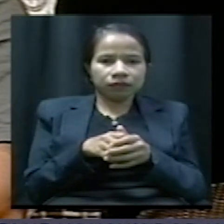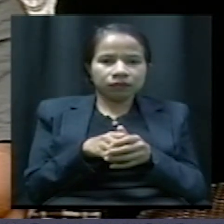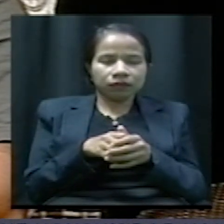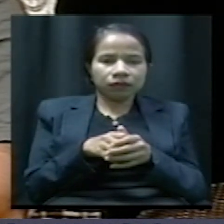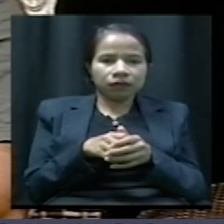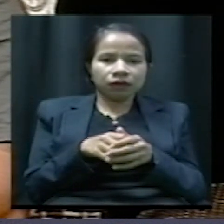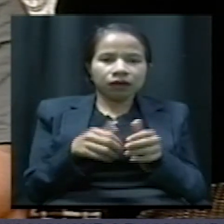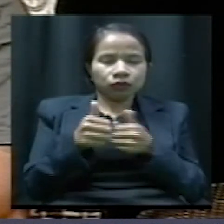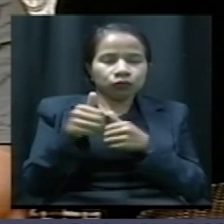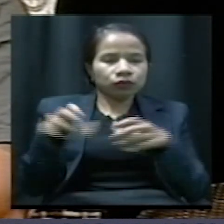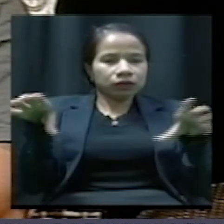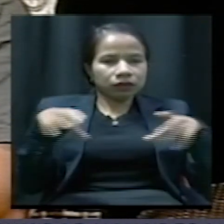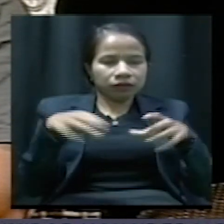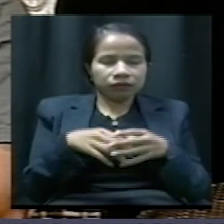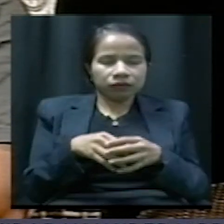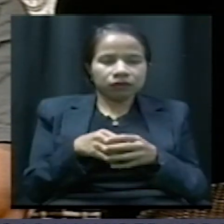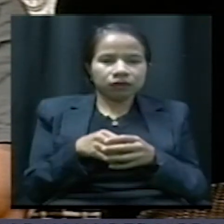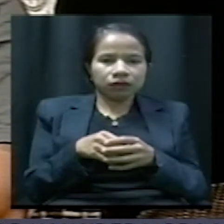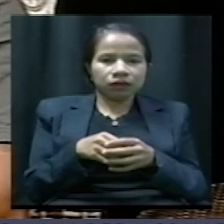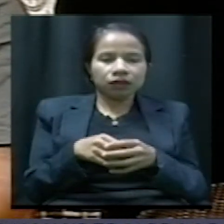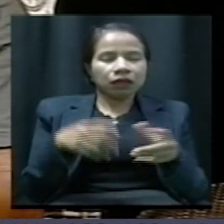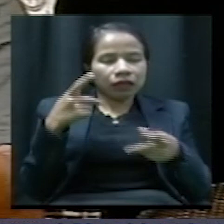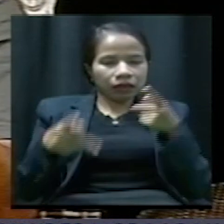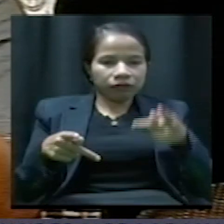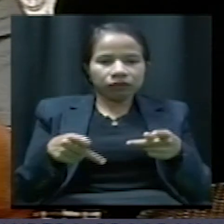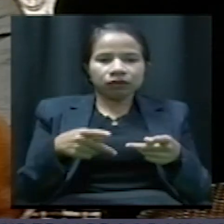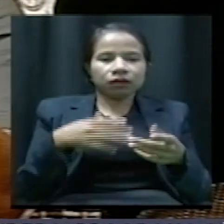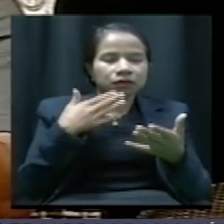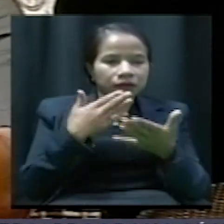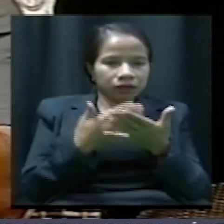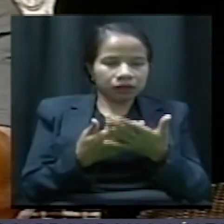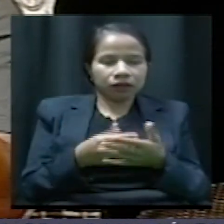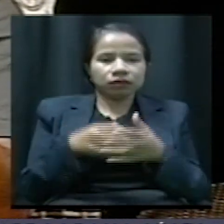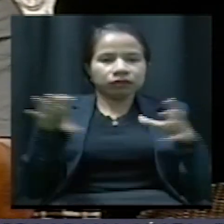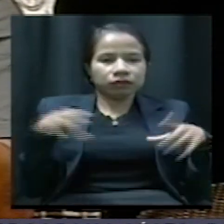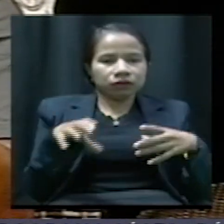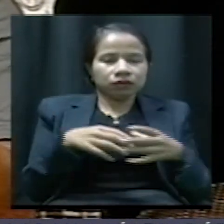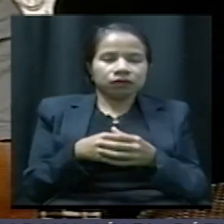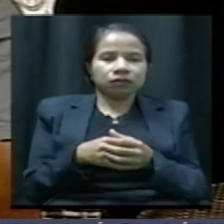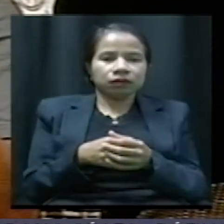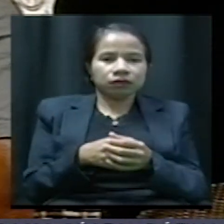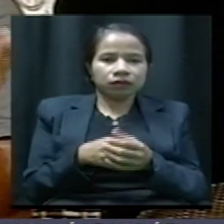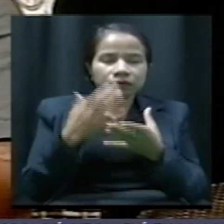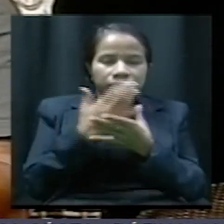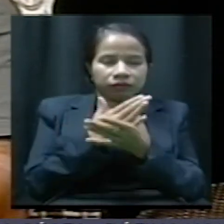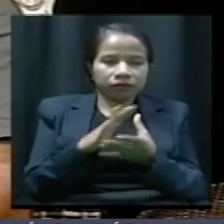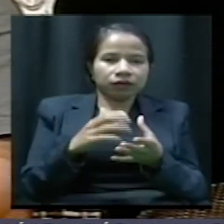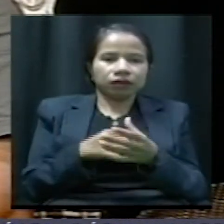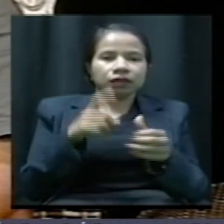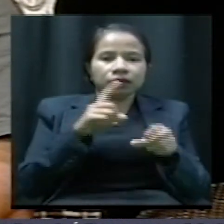nem emprego racial ato emprego bastante sira e qualidade da nebe produtividade da nebe sira bela haklean